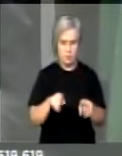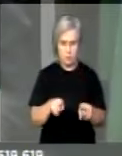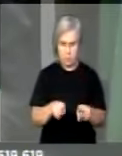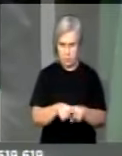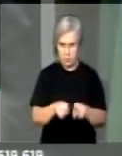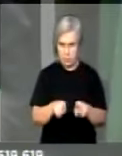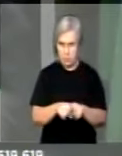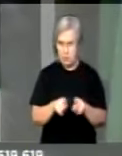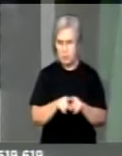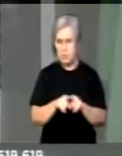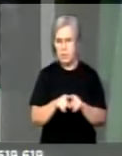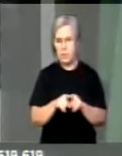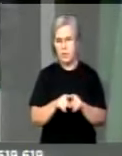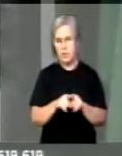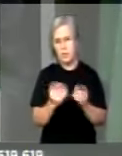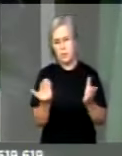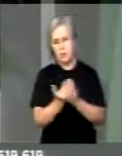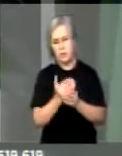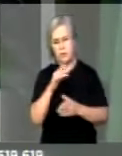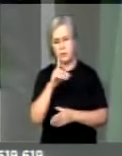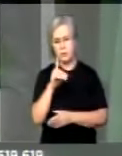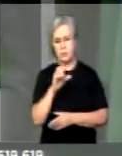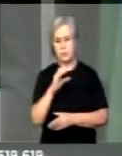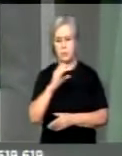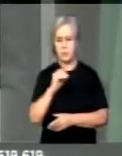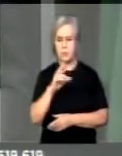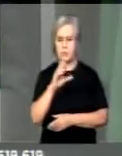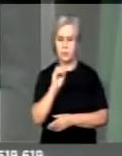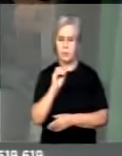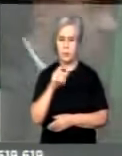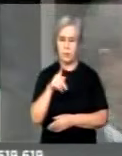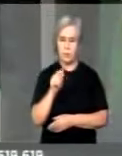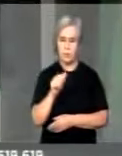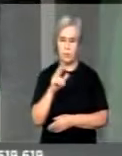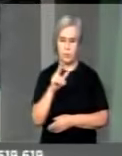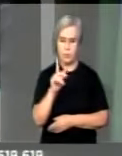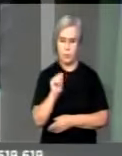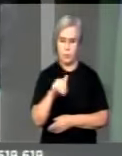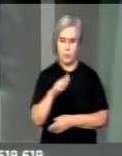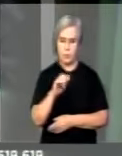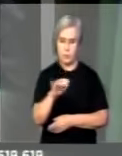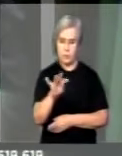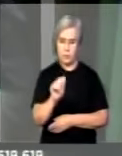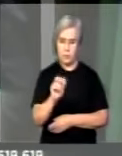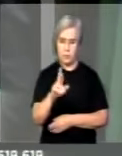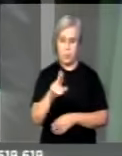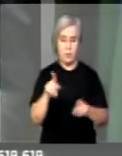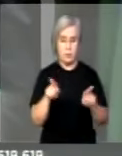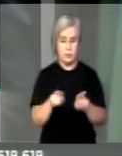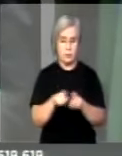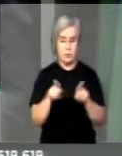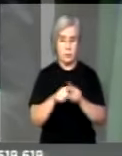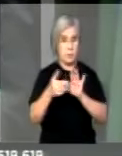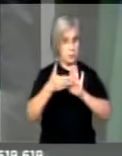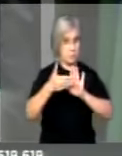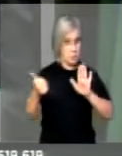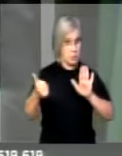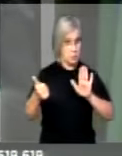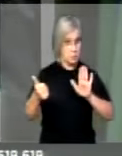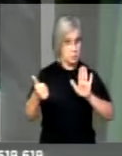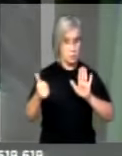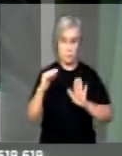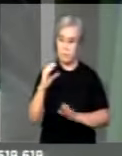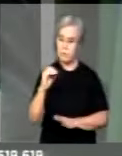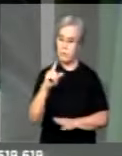decoro parlamentar, como tem algum desvio de conduta, como também na questão do impeachment do